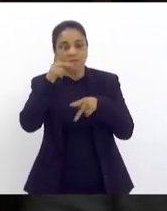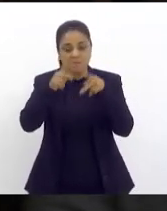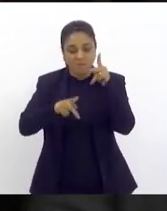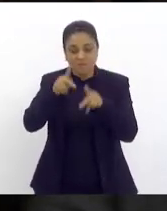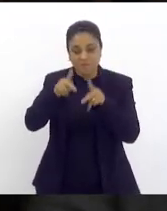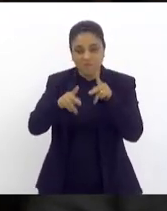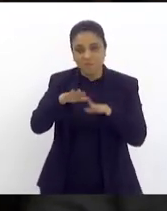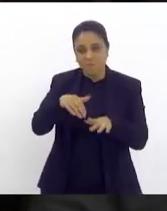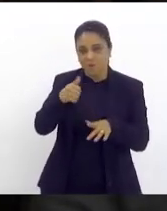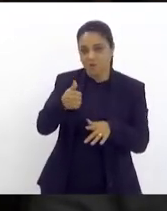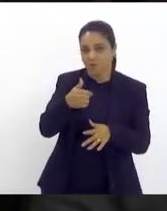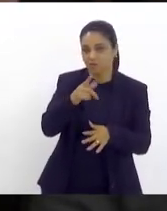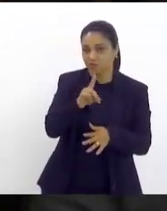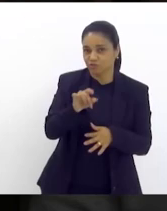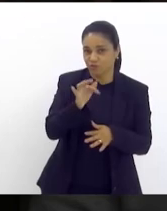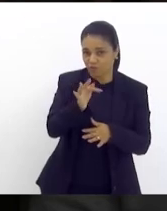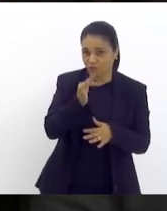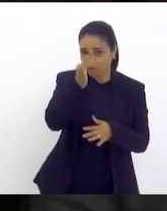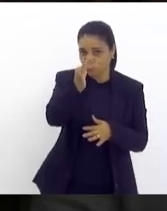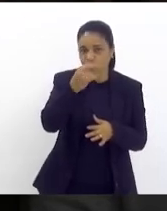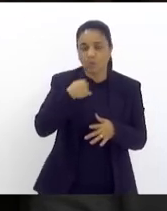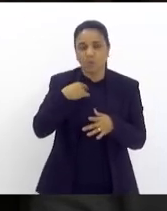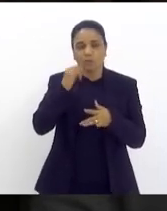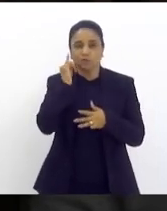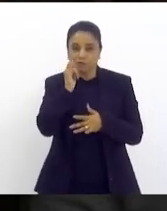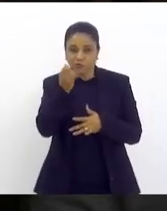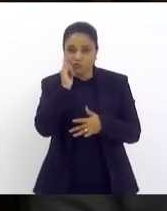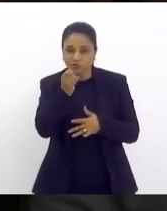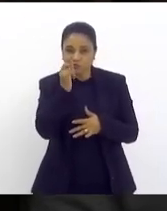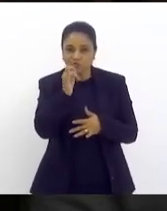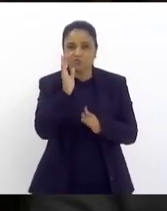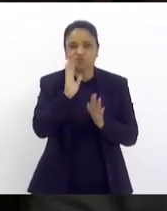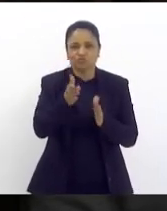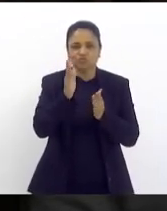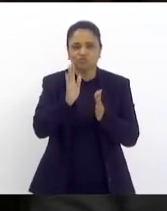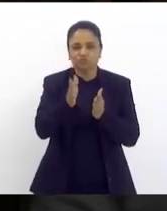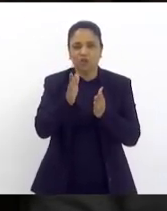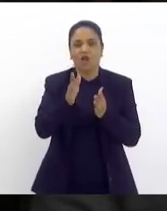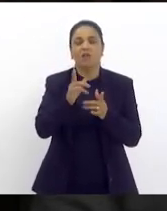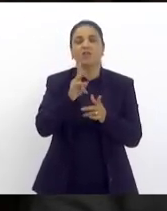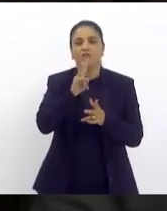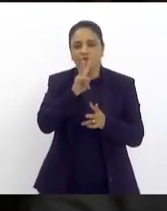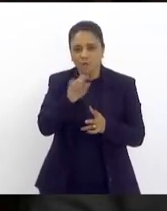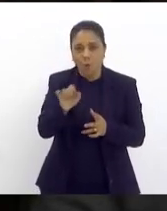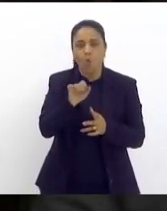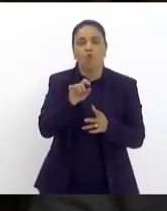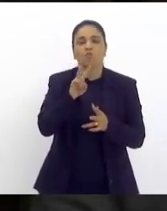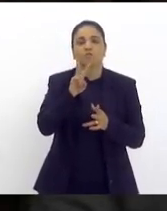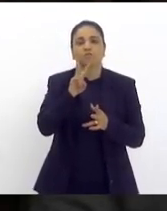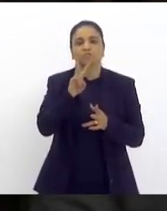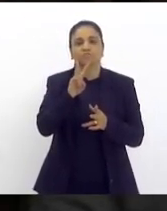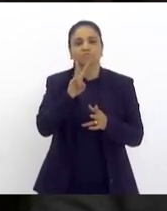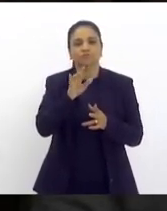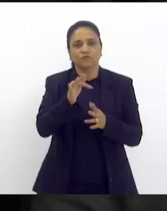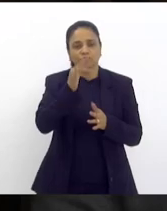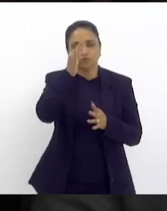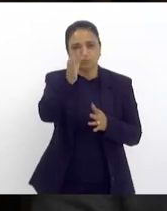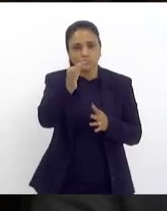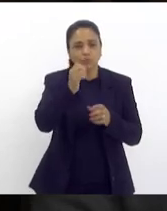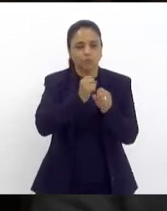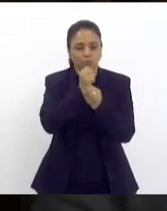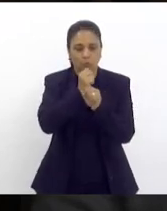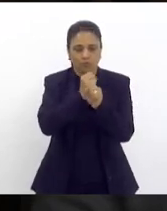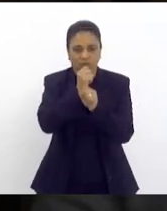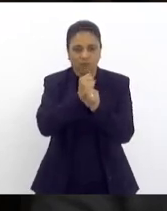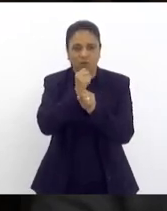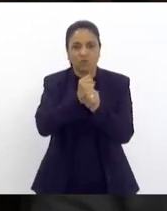eu, nos meus discursos, eu já falava o quanto eu iria e vou ajudar Itaguaí. No final do ano, vai